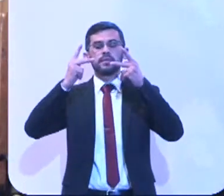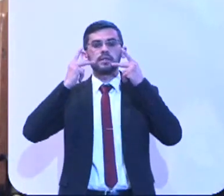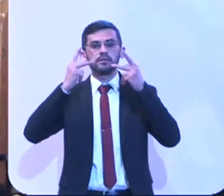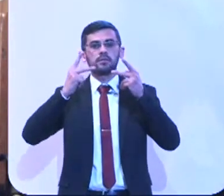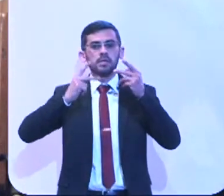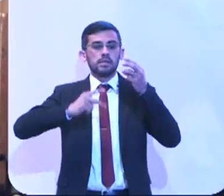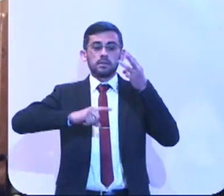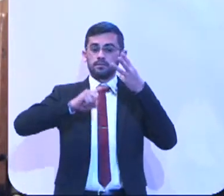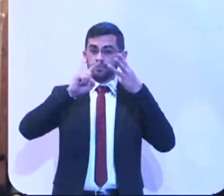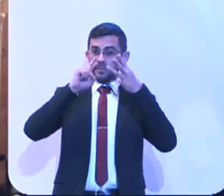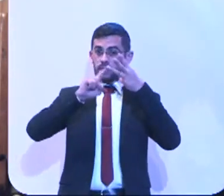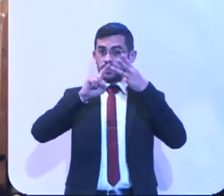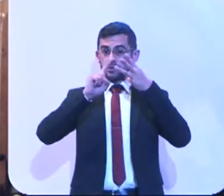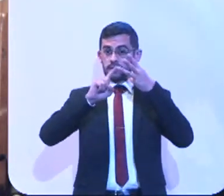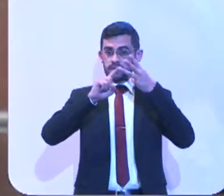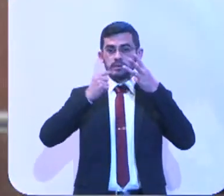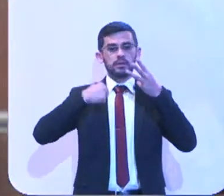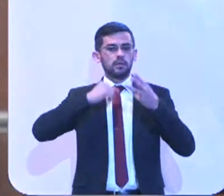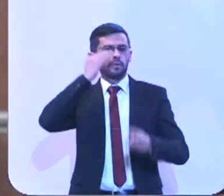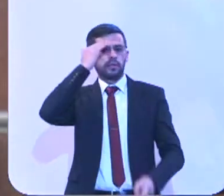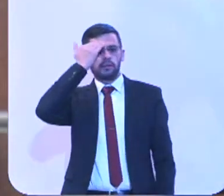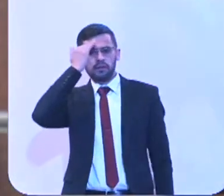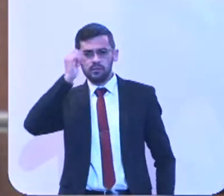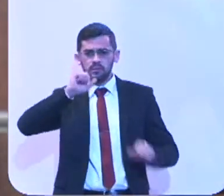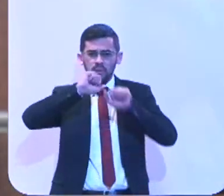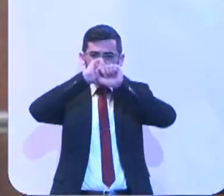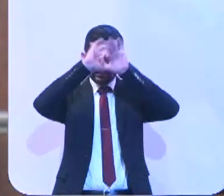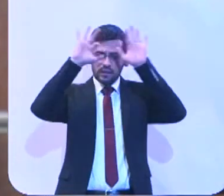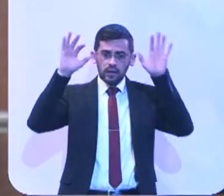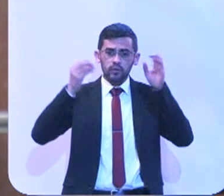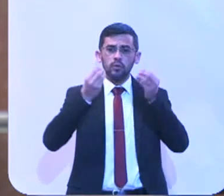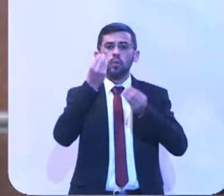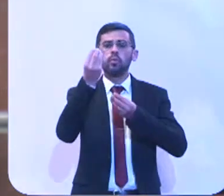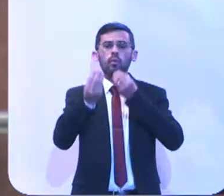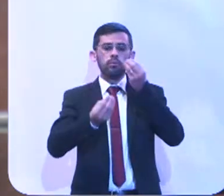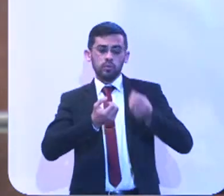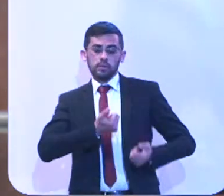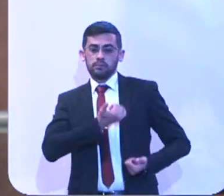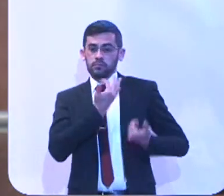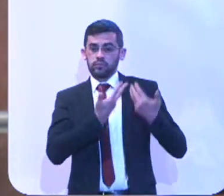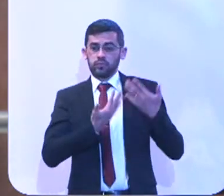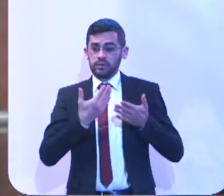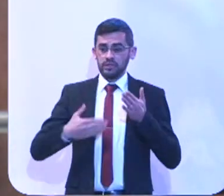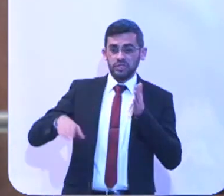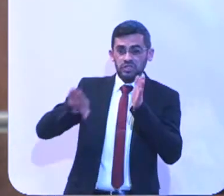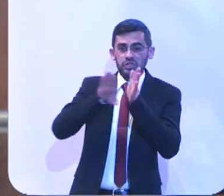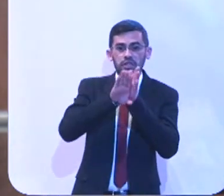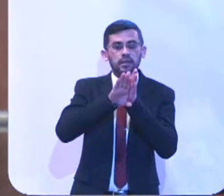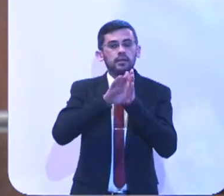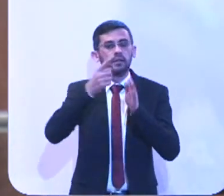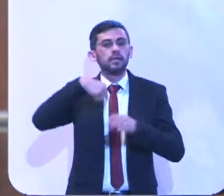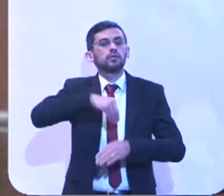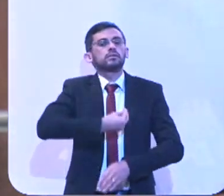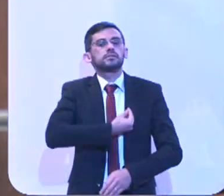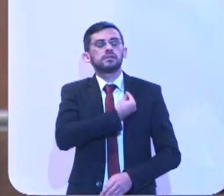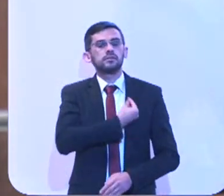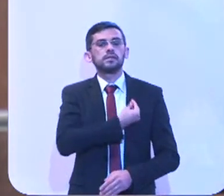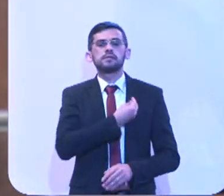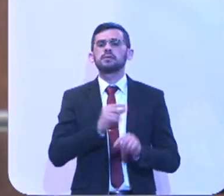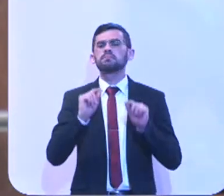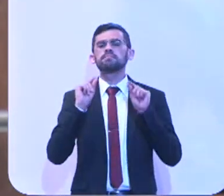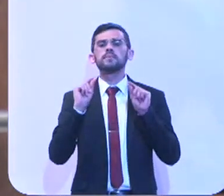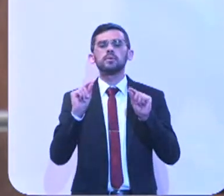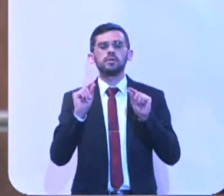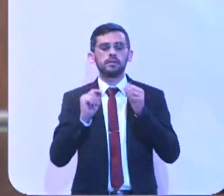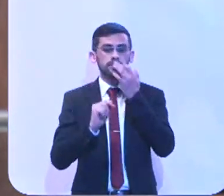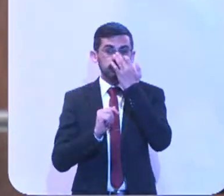A terceira maneira que eu entendo que o despertamento espiritual chega e alcança as nossas vidas é